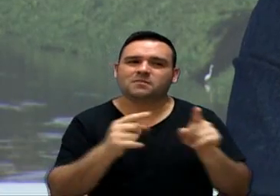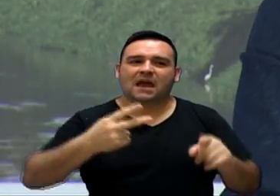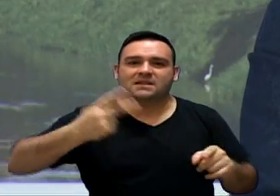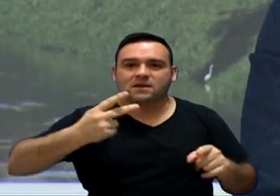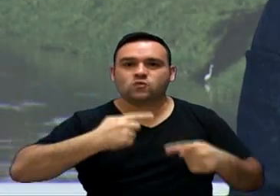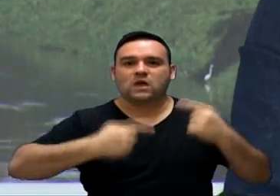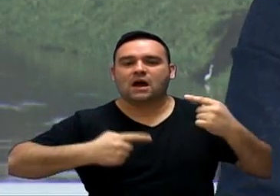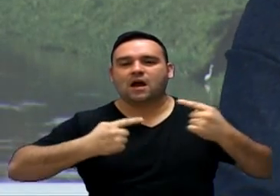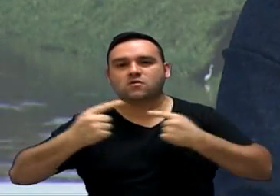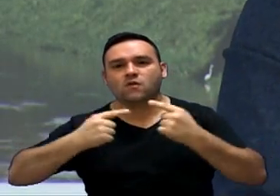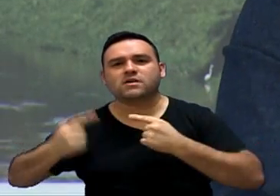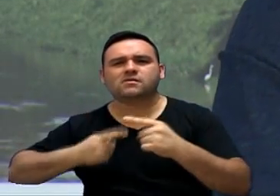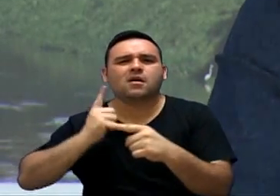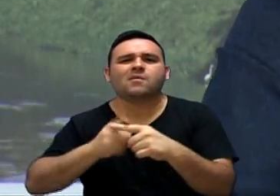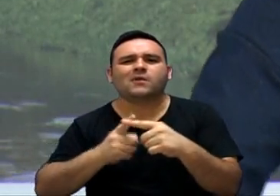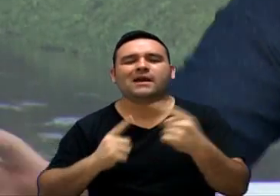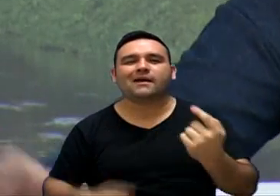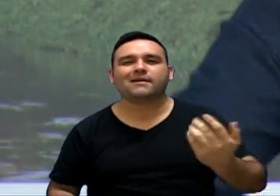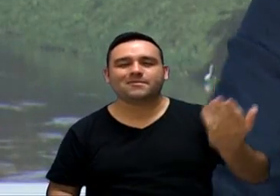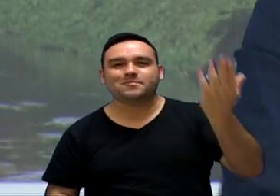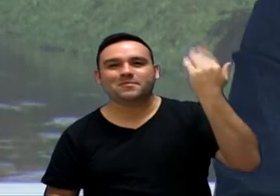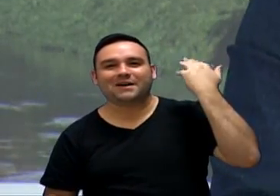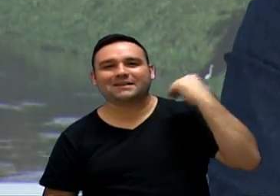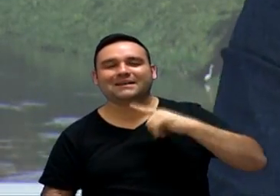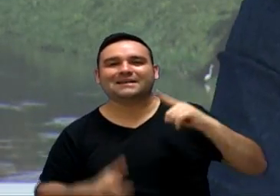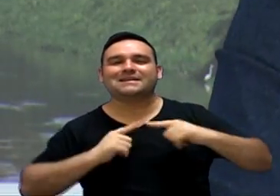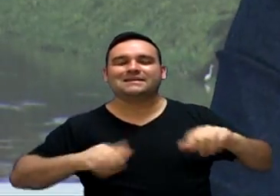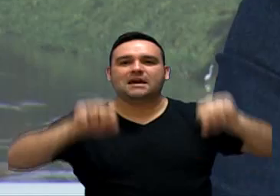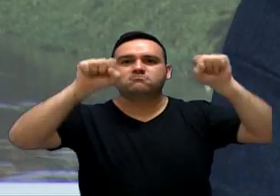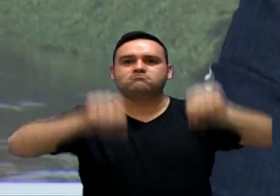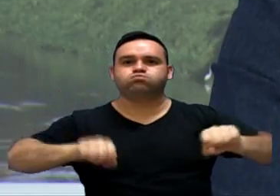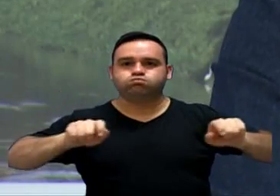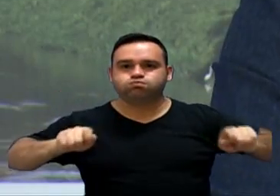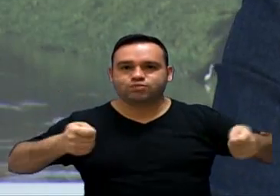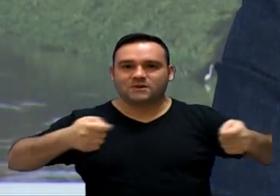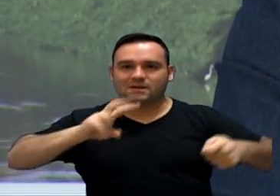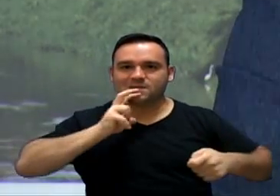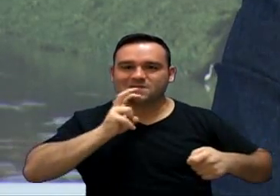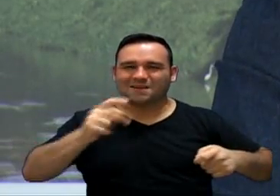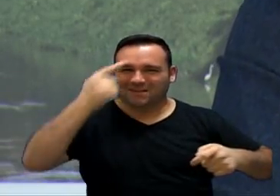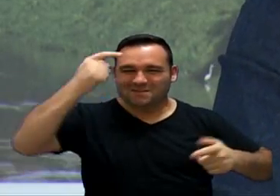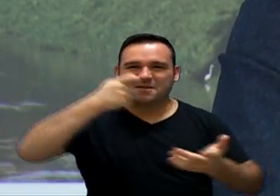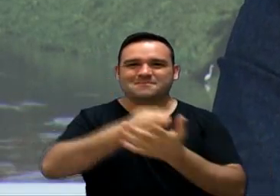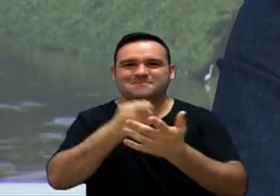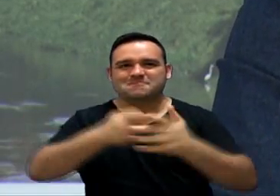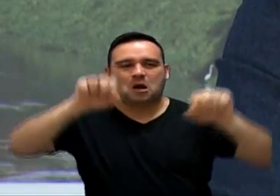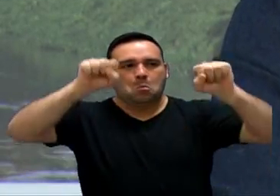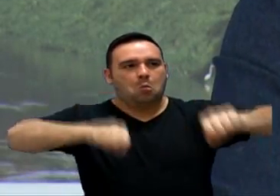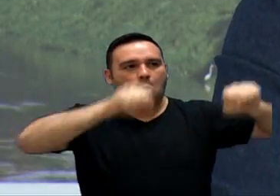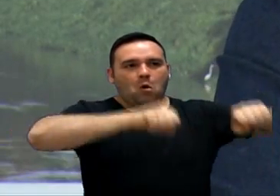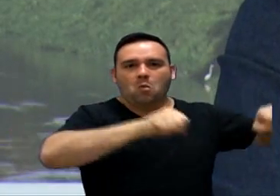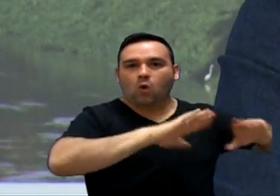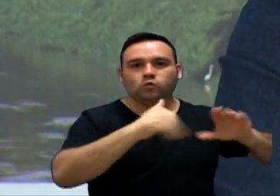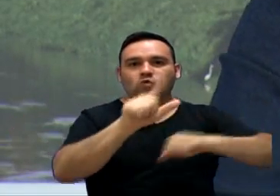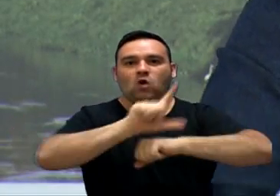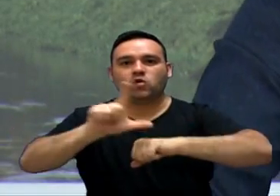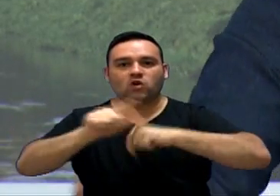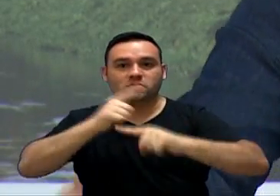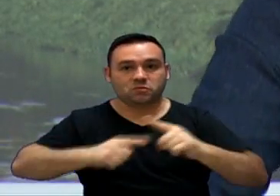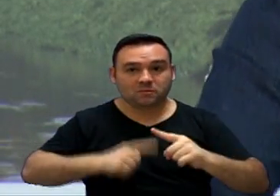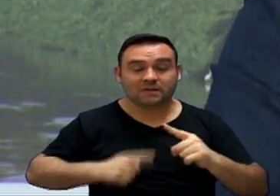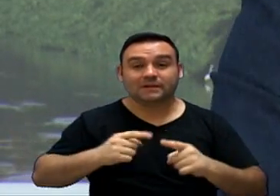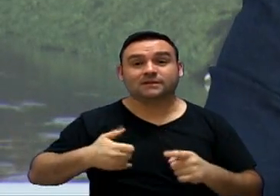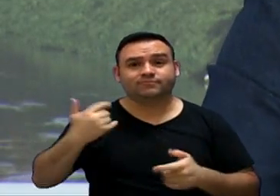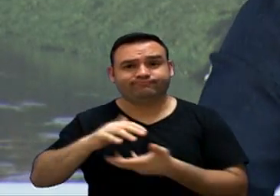segunda discussão. Por quê? Quando teve aquele lockdown, né, na cidade, né, quando teve aquela imposição de fecha-fecha, eu atendi